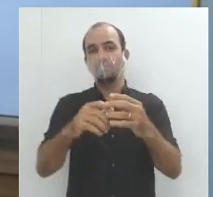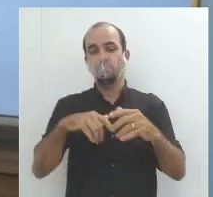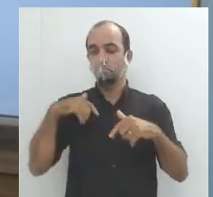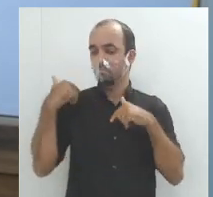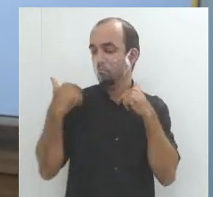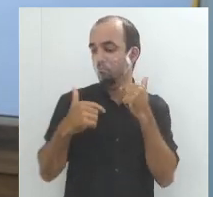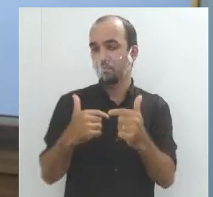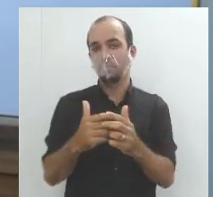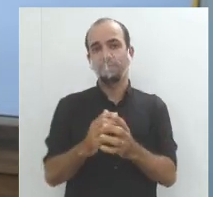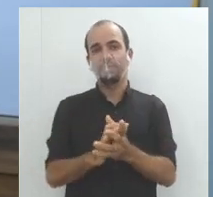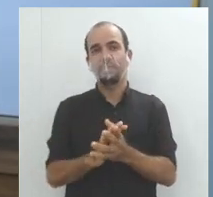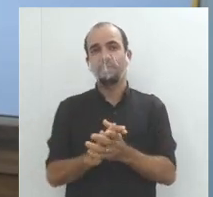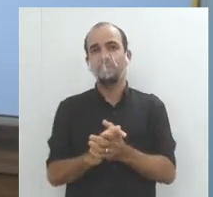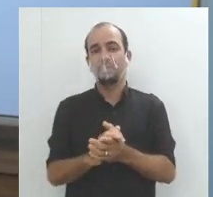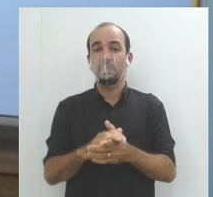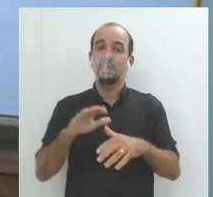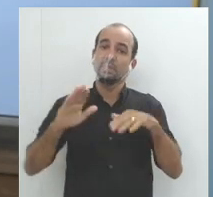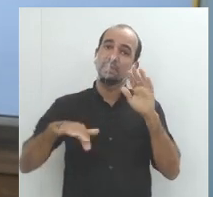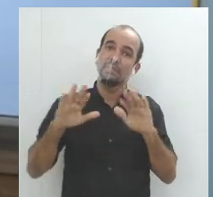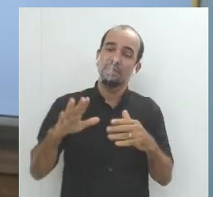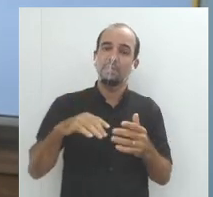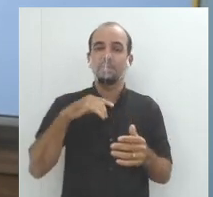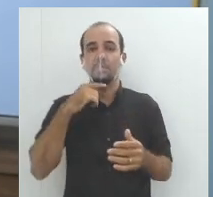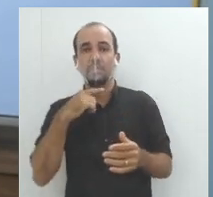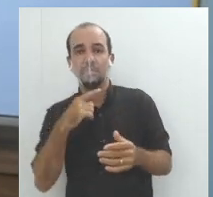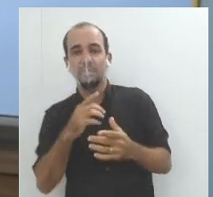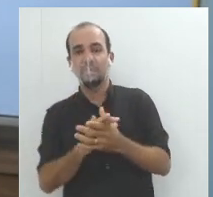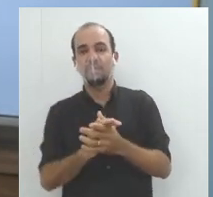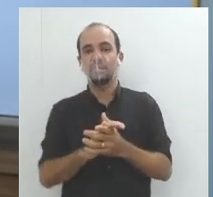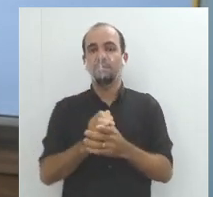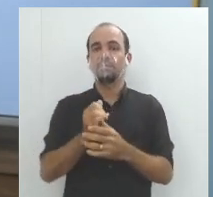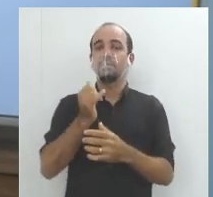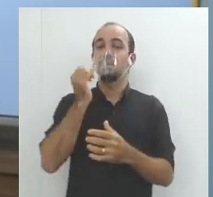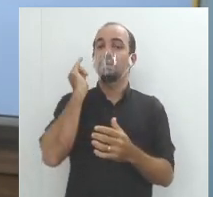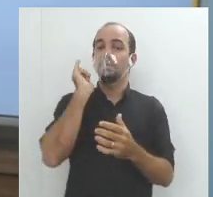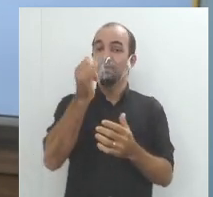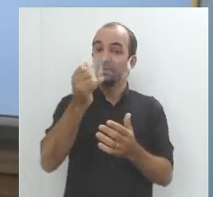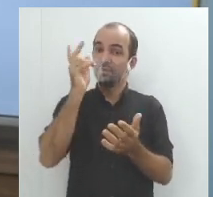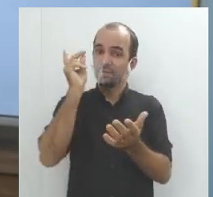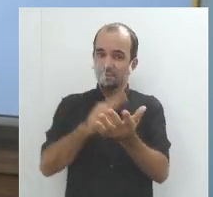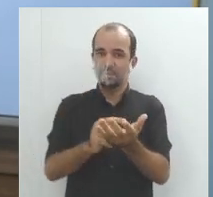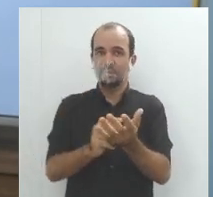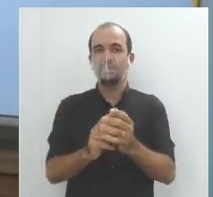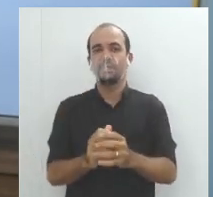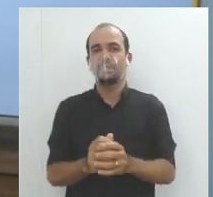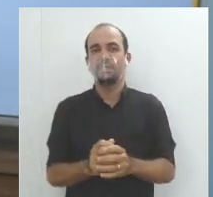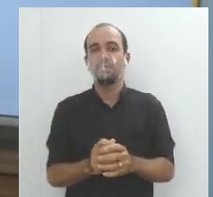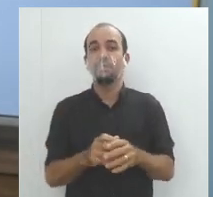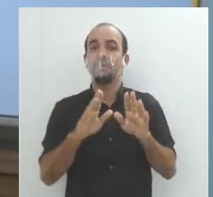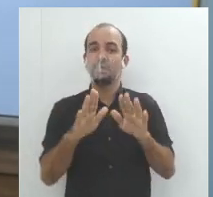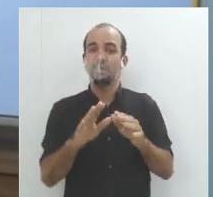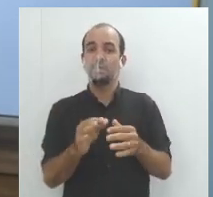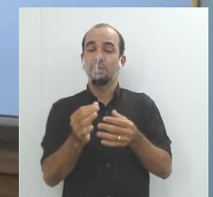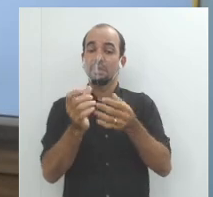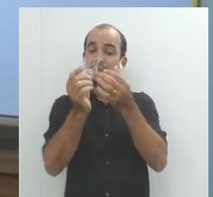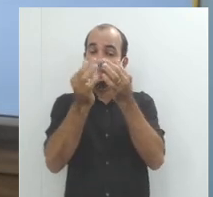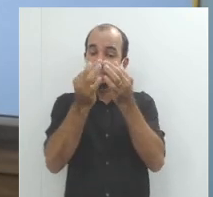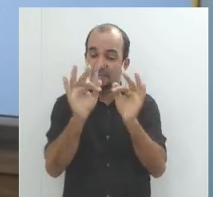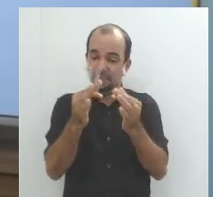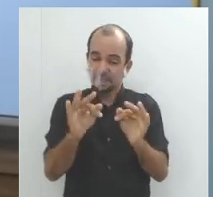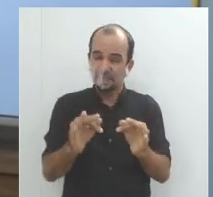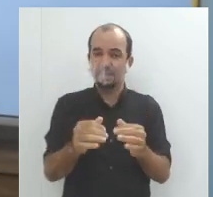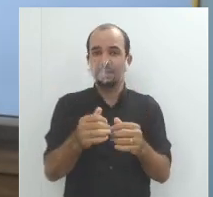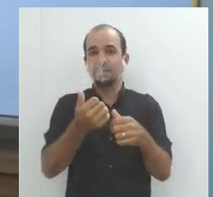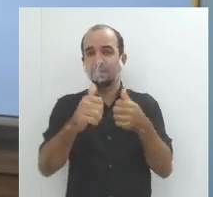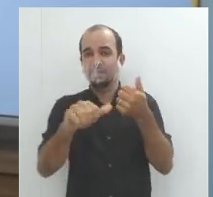mesmo que, numa perspectiva da análise sintática, eu vou